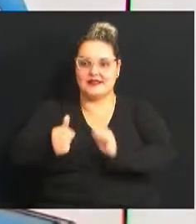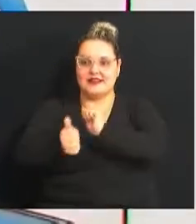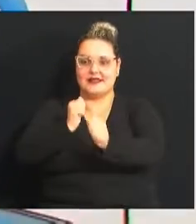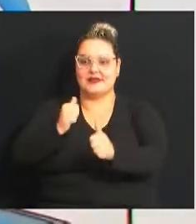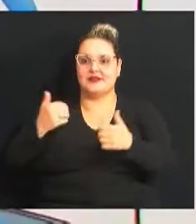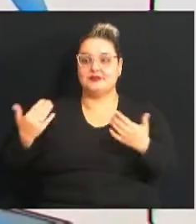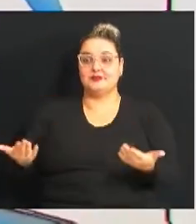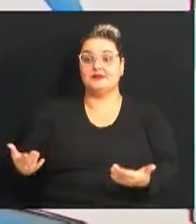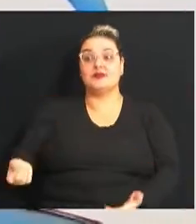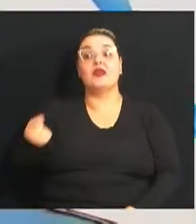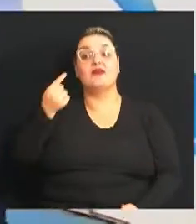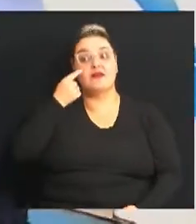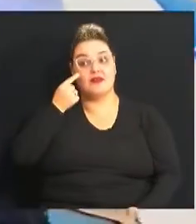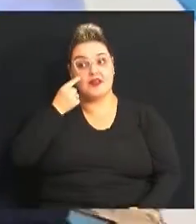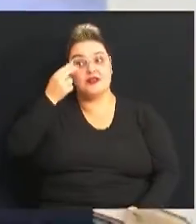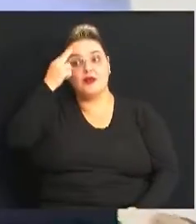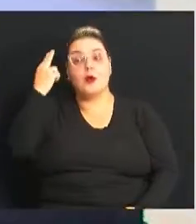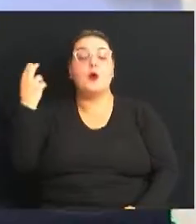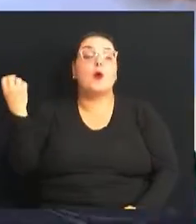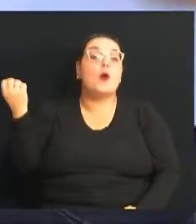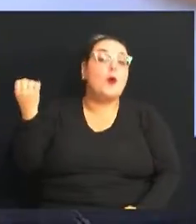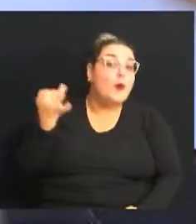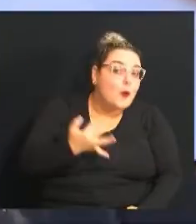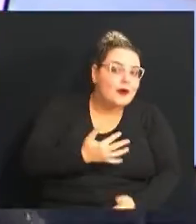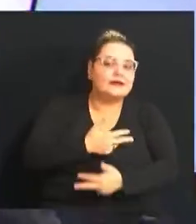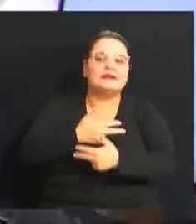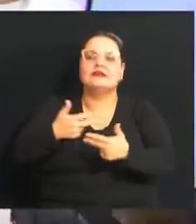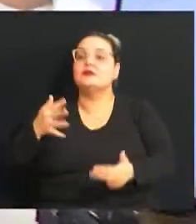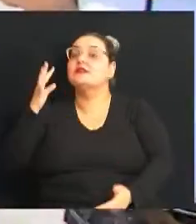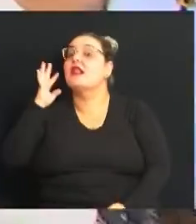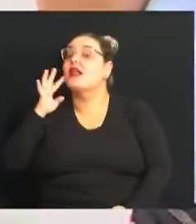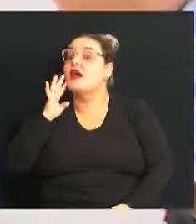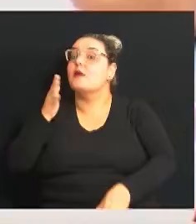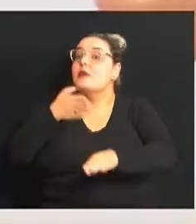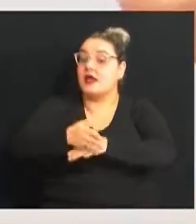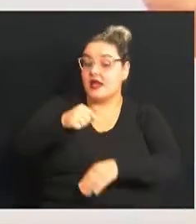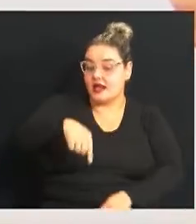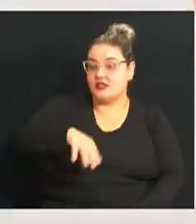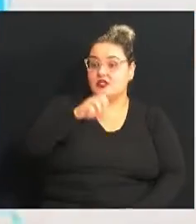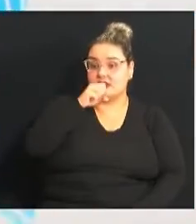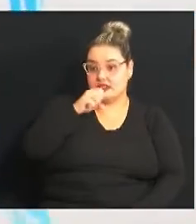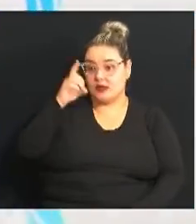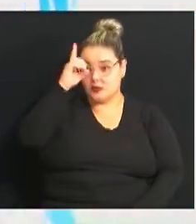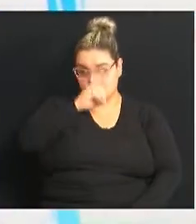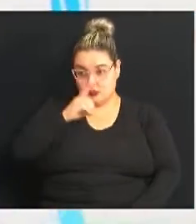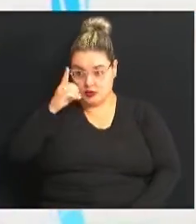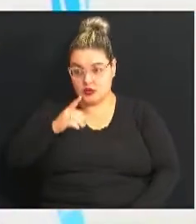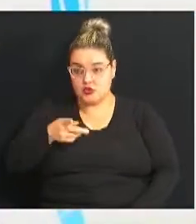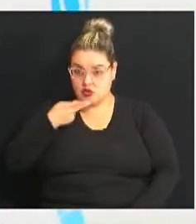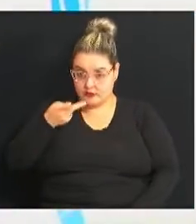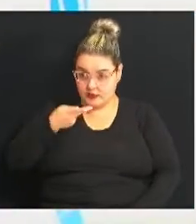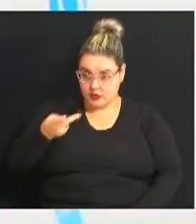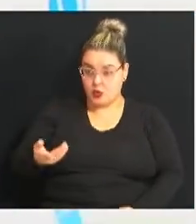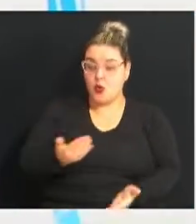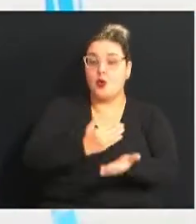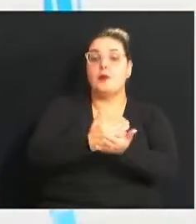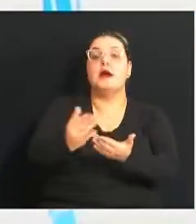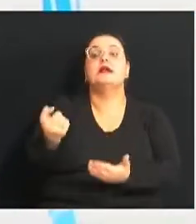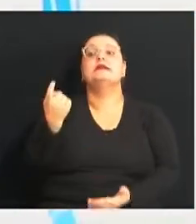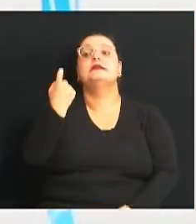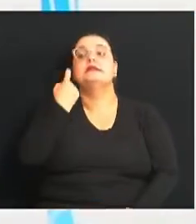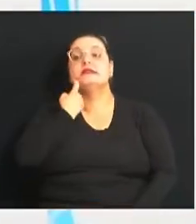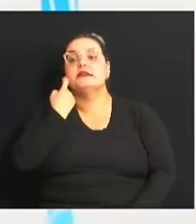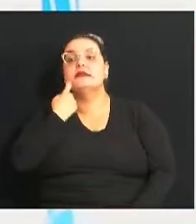Olha só, Gabriel, quanta coisa legal para participar este final de semana. Então, só reforçando, começa sexta-feira, tem